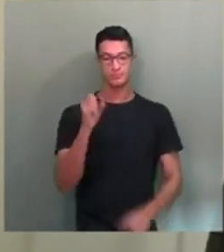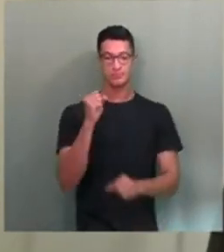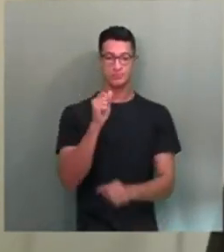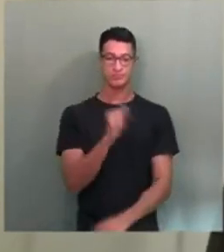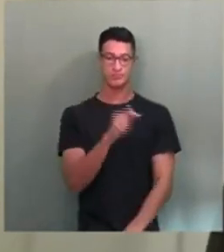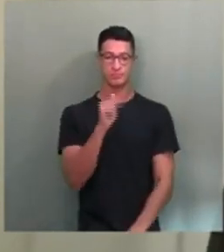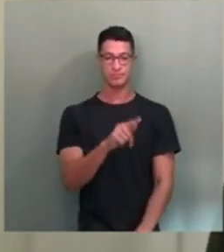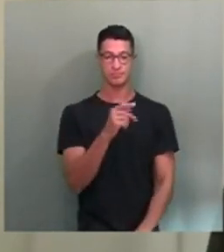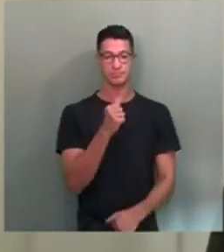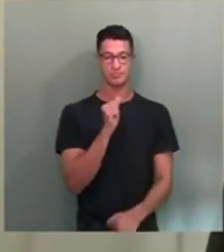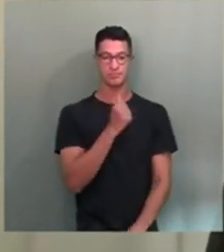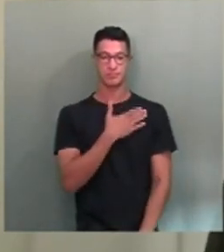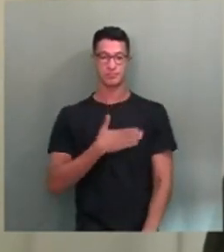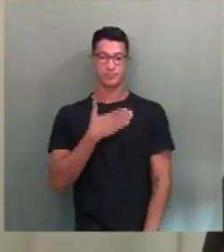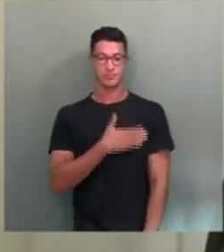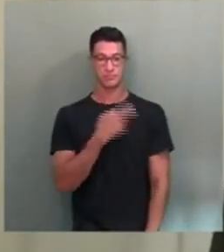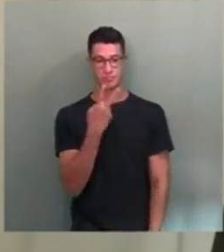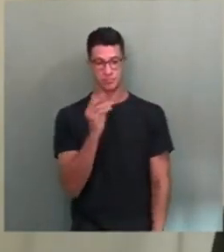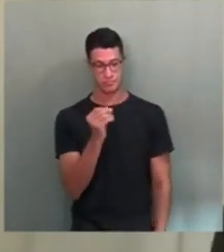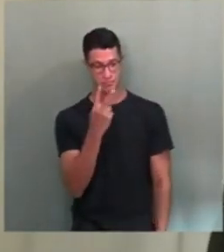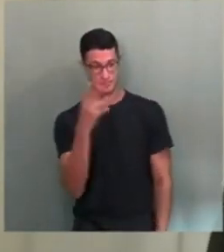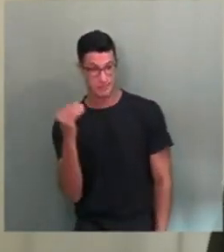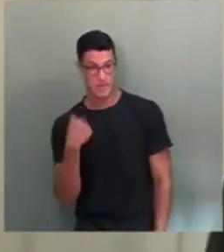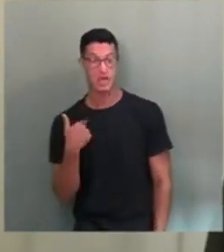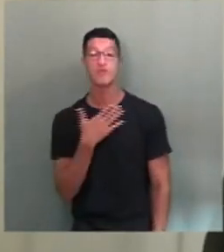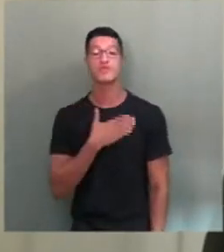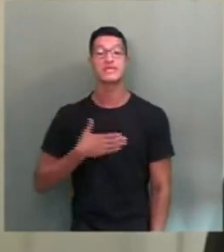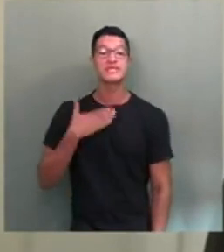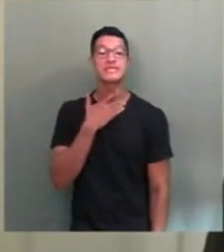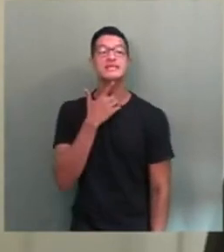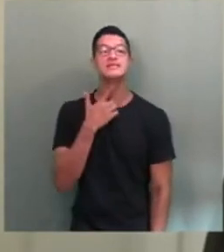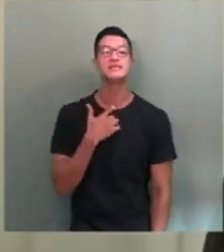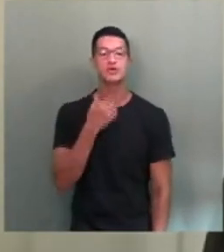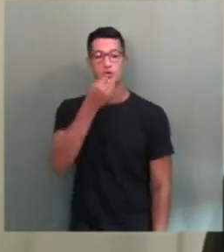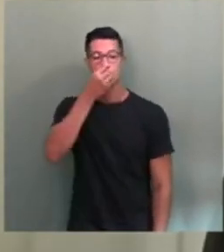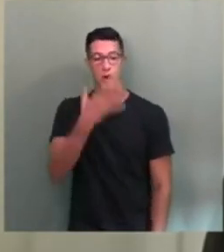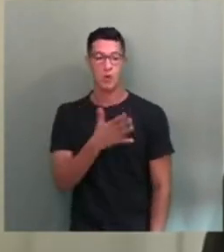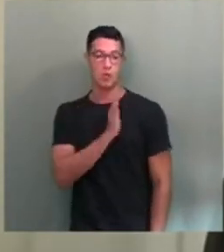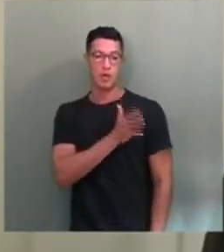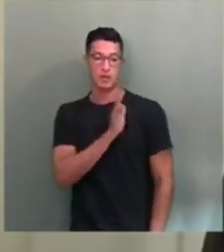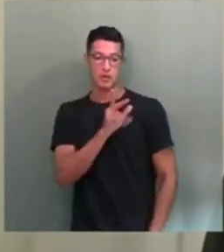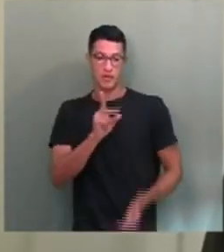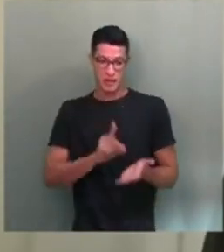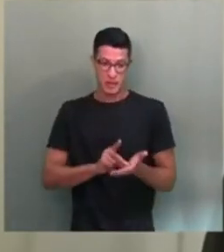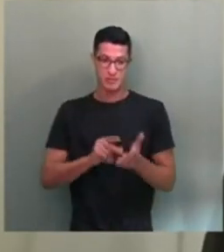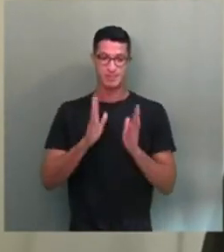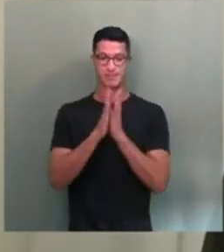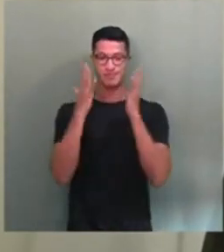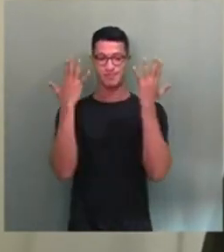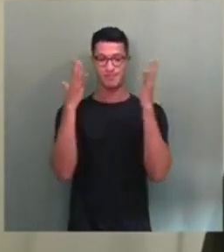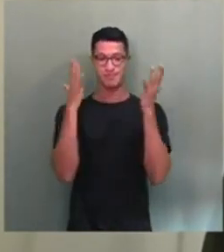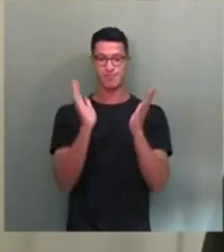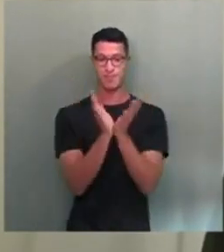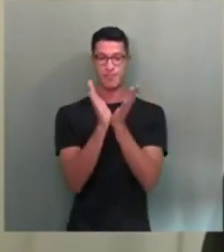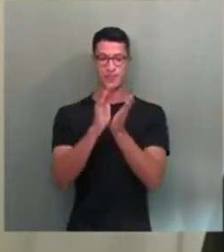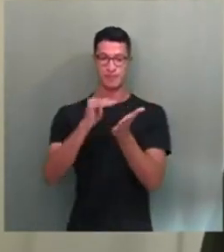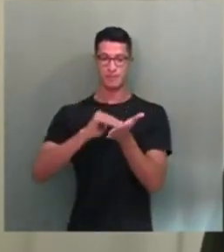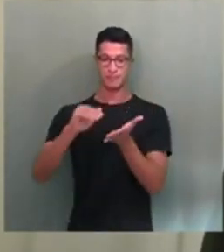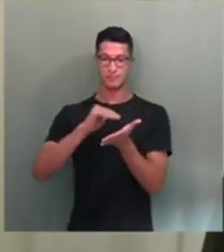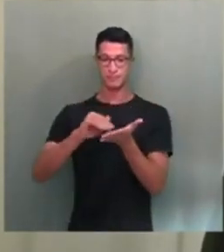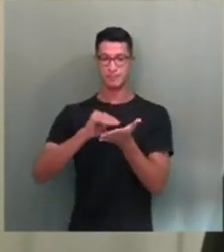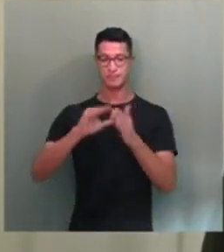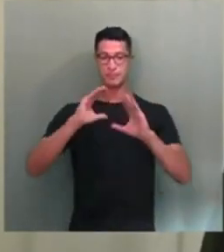2020. Bom, eu desejo de todo o meu coração, né, parabéns à equipe da Secretaria